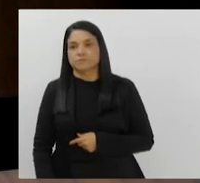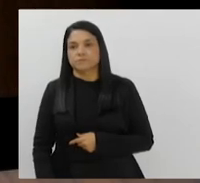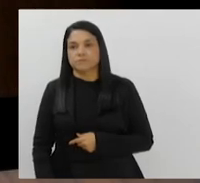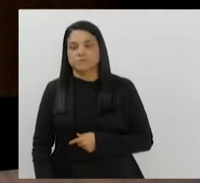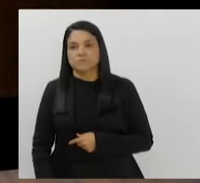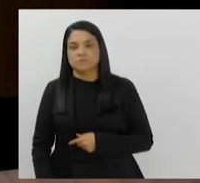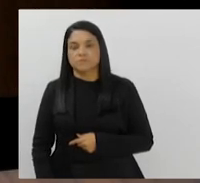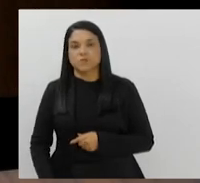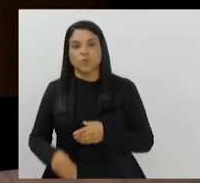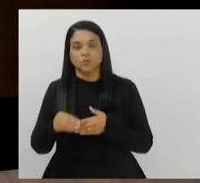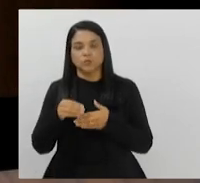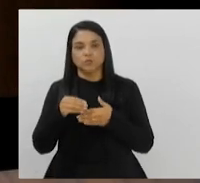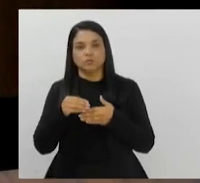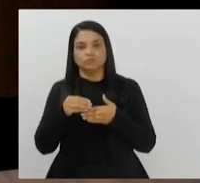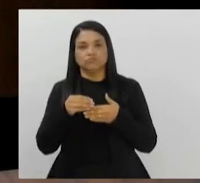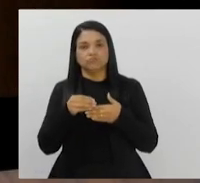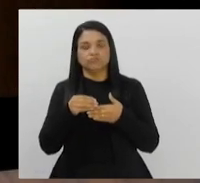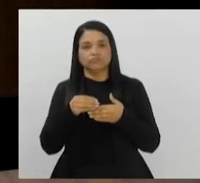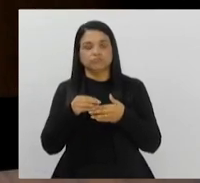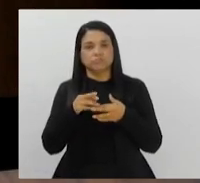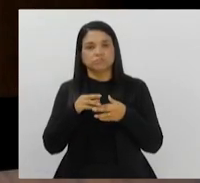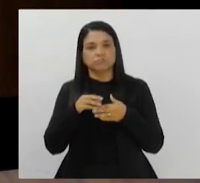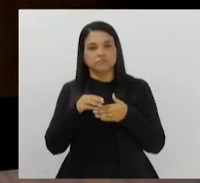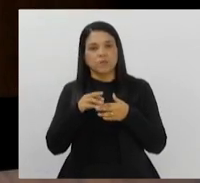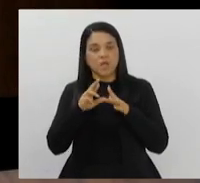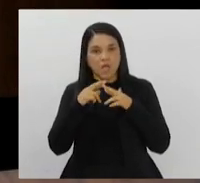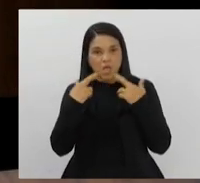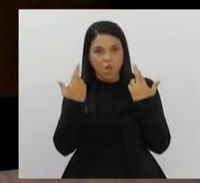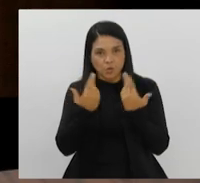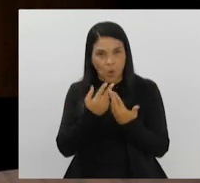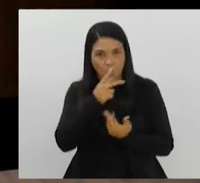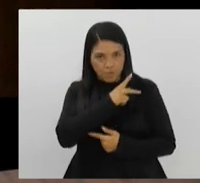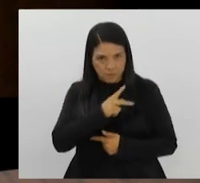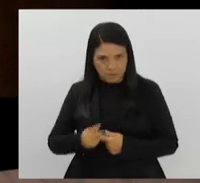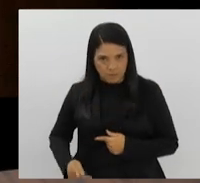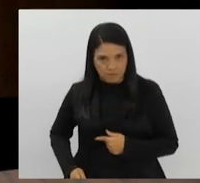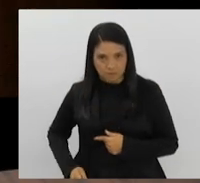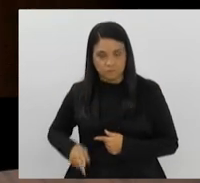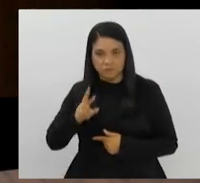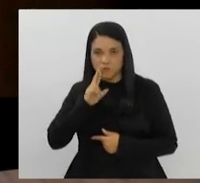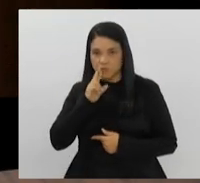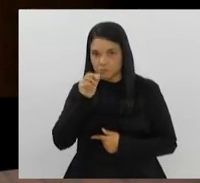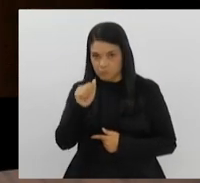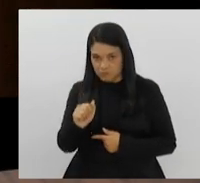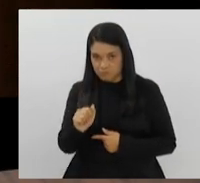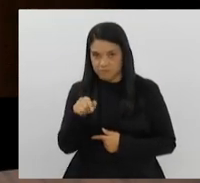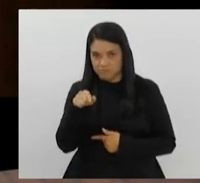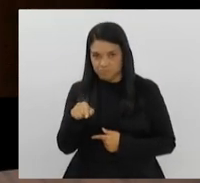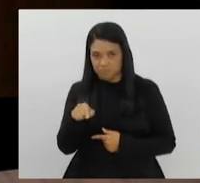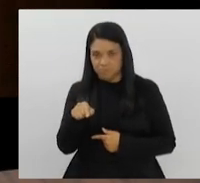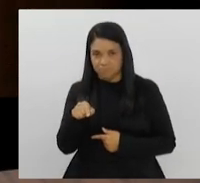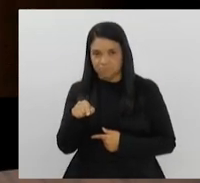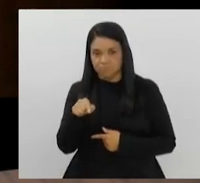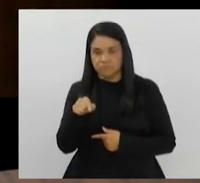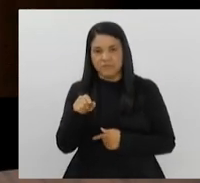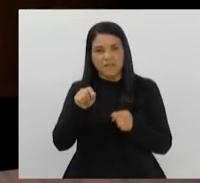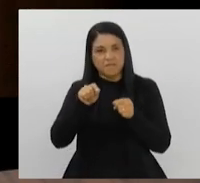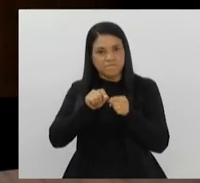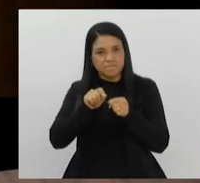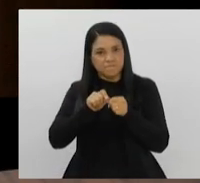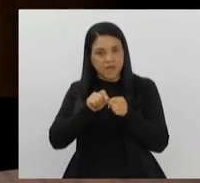quando conduz a reunião da CCJ, o faz de forma